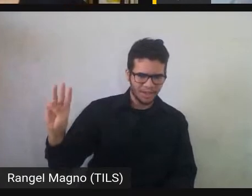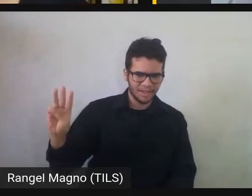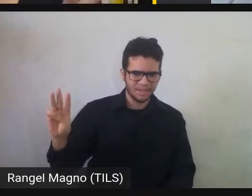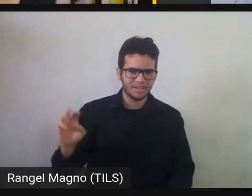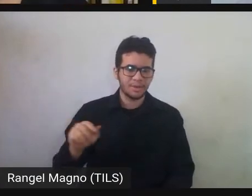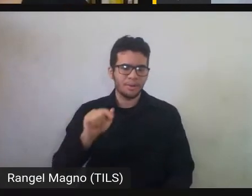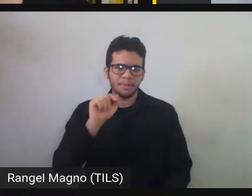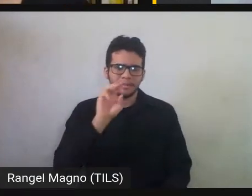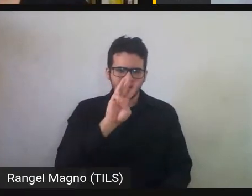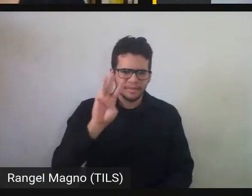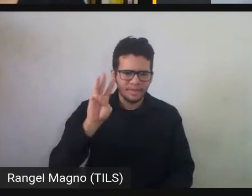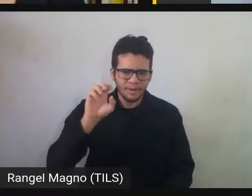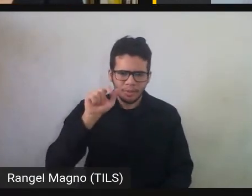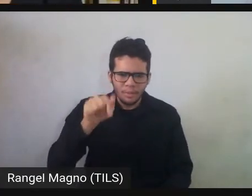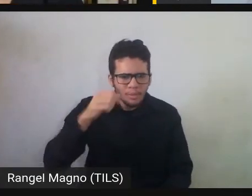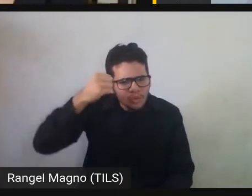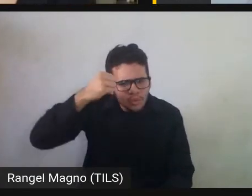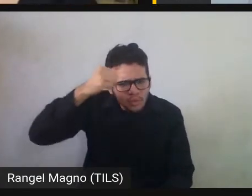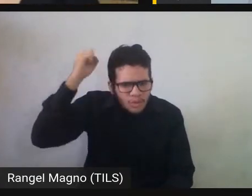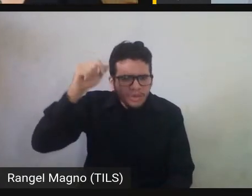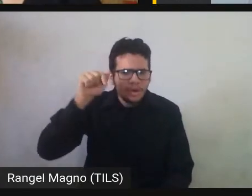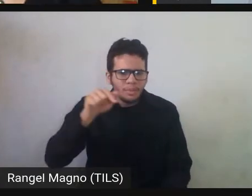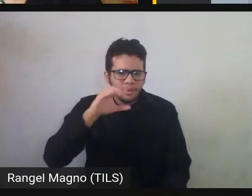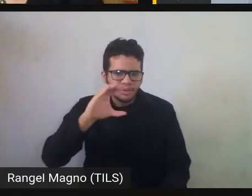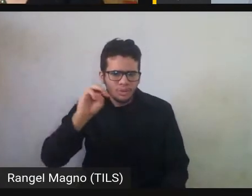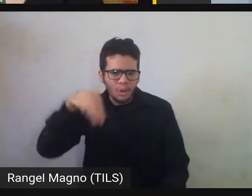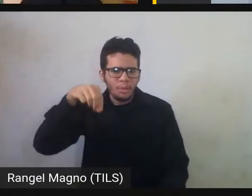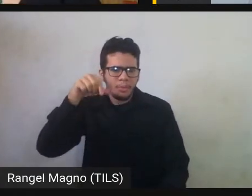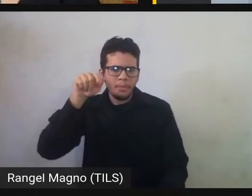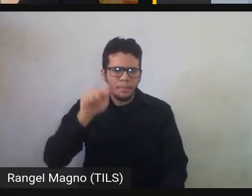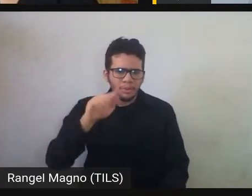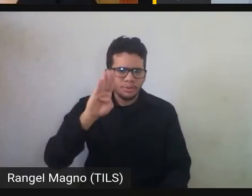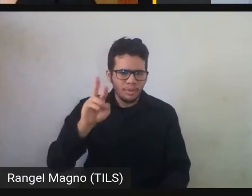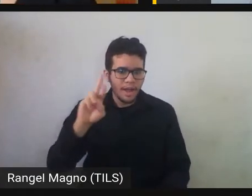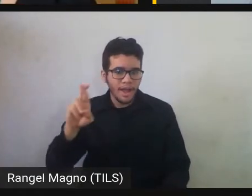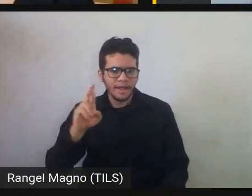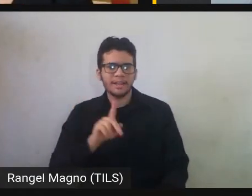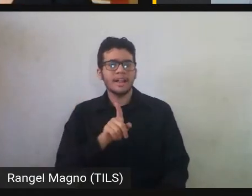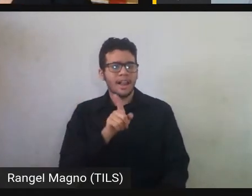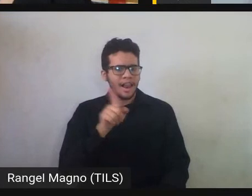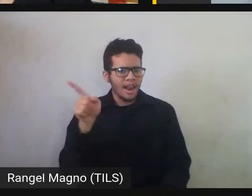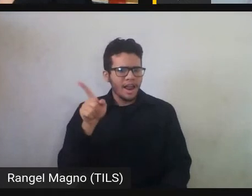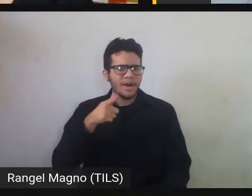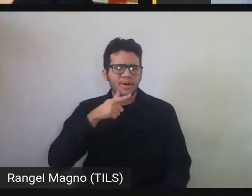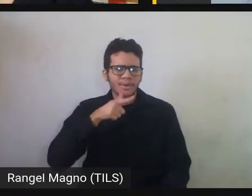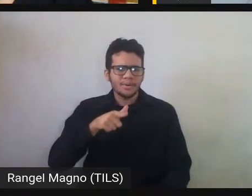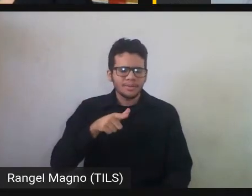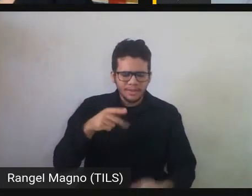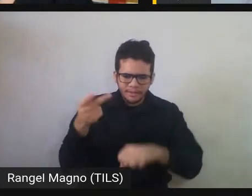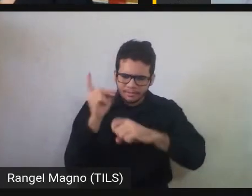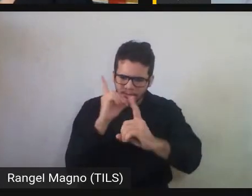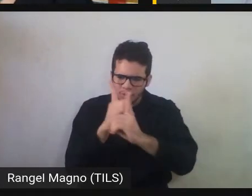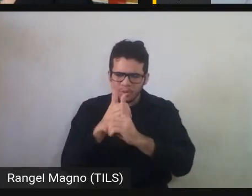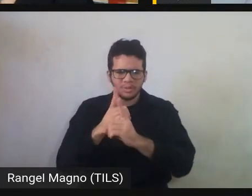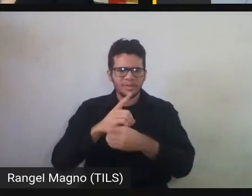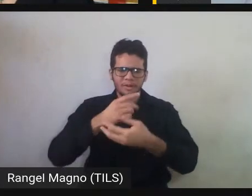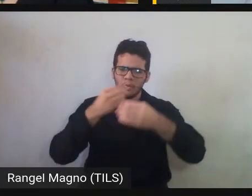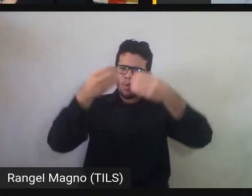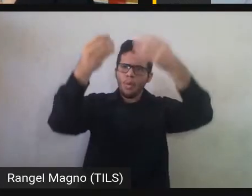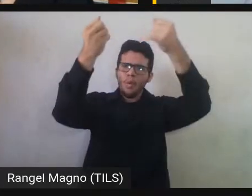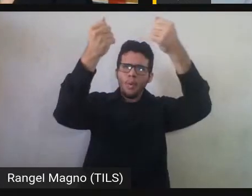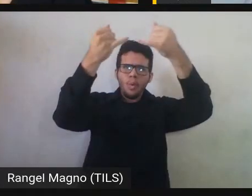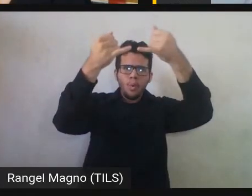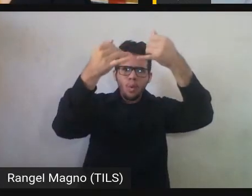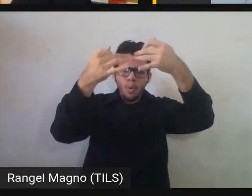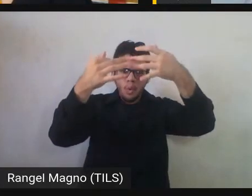.sossir.com.br lá vocês encontram uma vasta bibliografia a respeito do Sossir